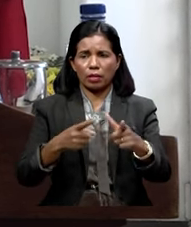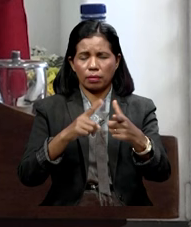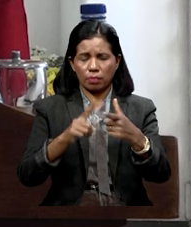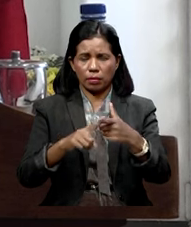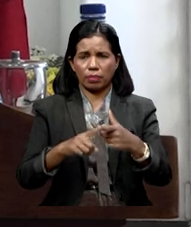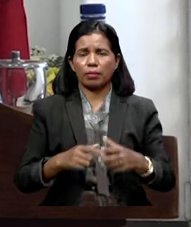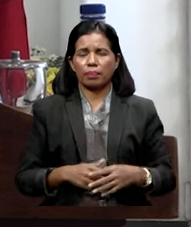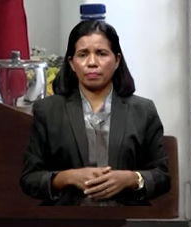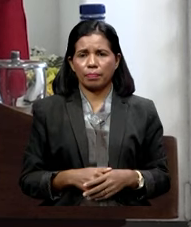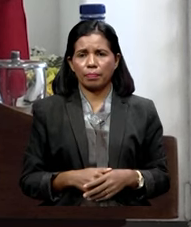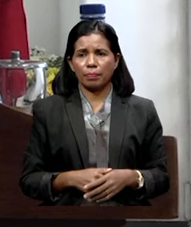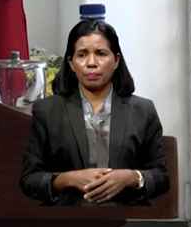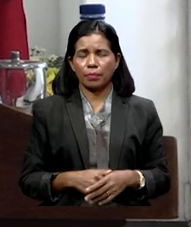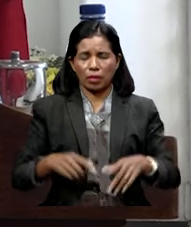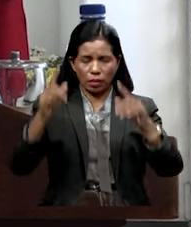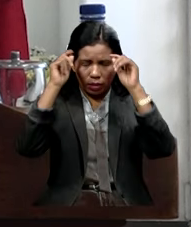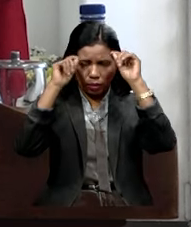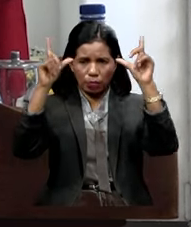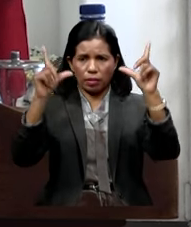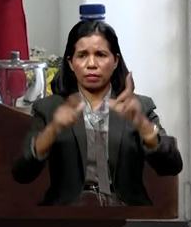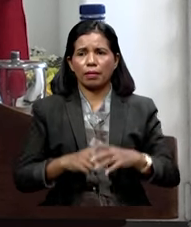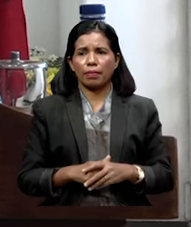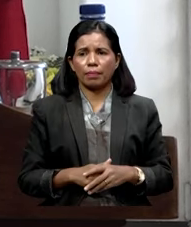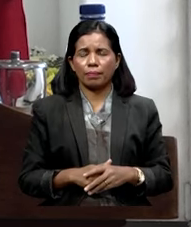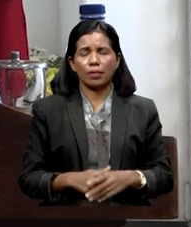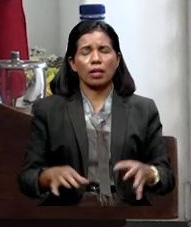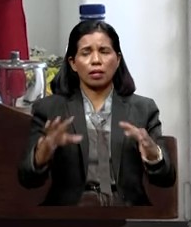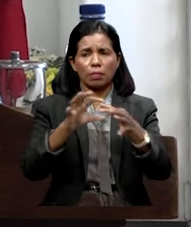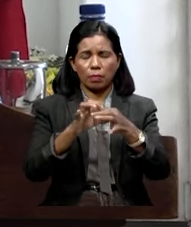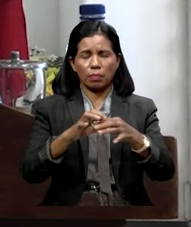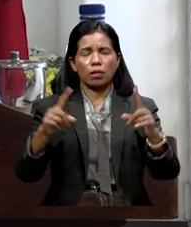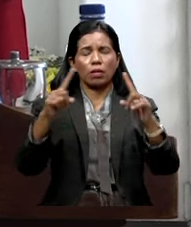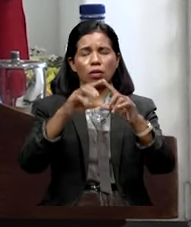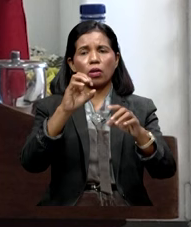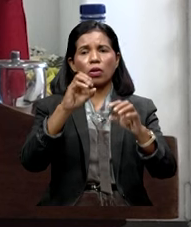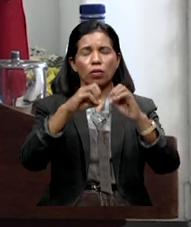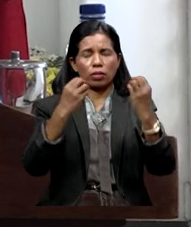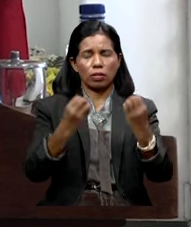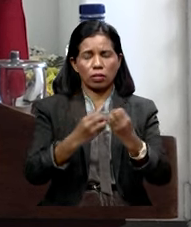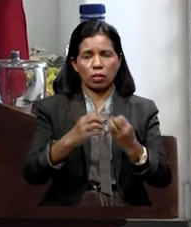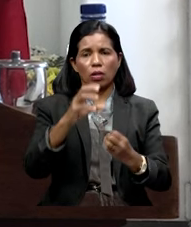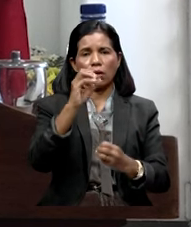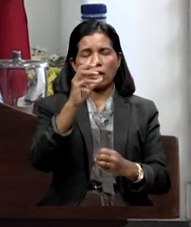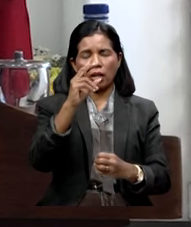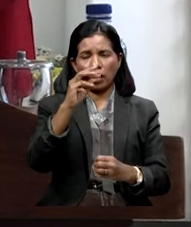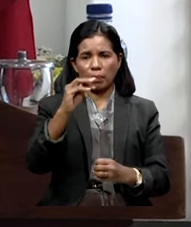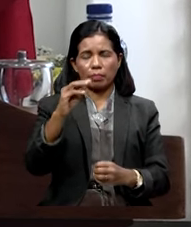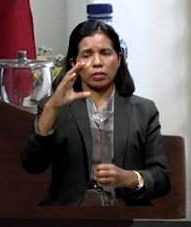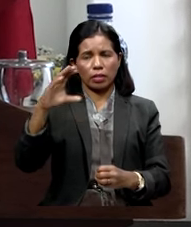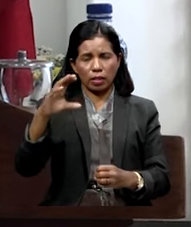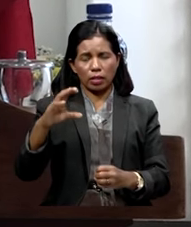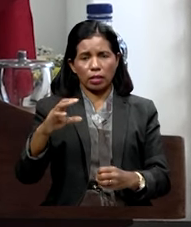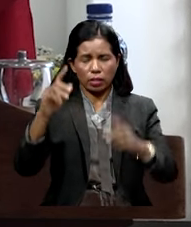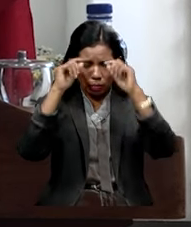notável. Timor-Leste é membro da Organização Mundial de Comércio. Timor-Leste é